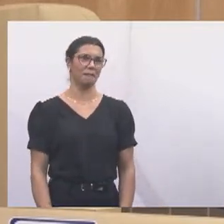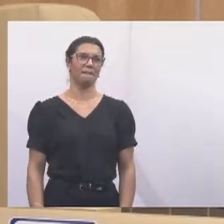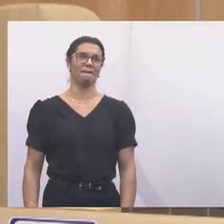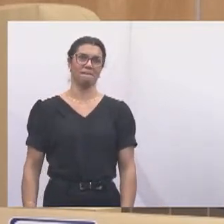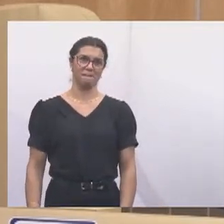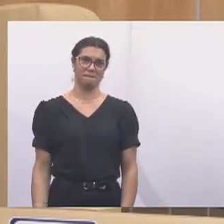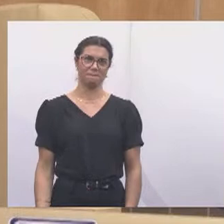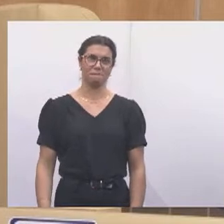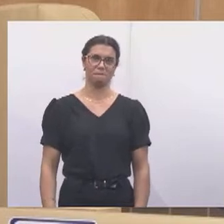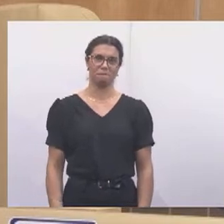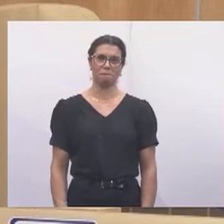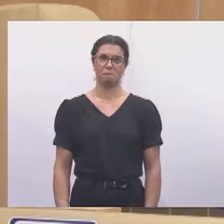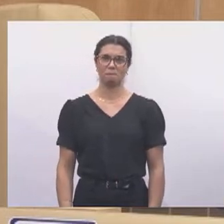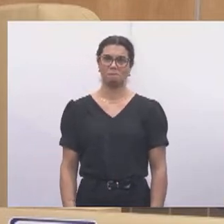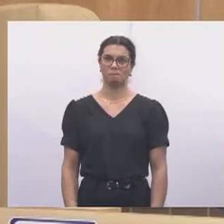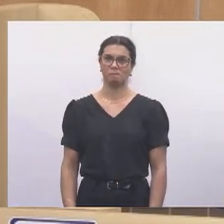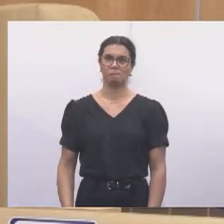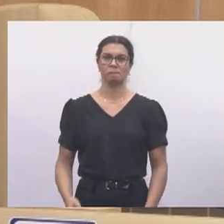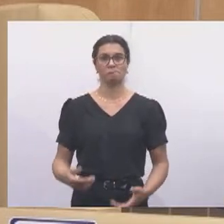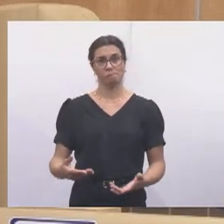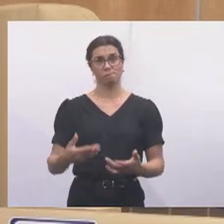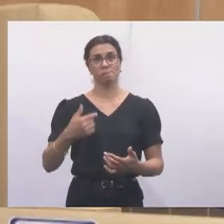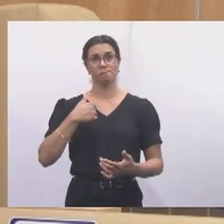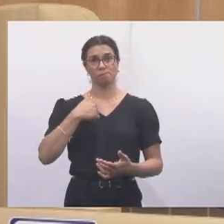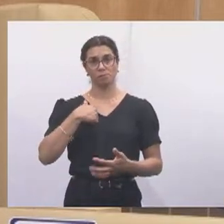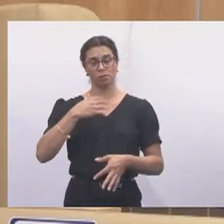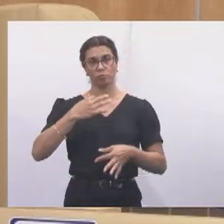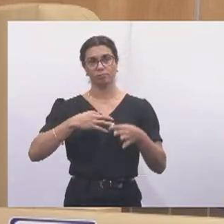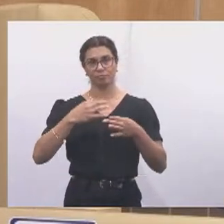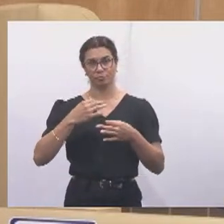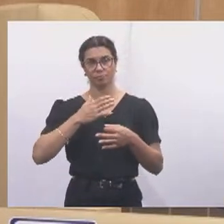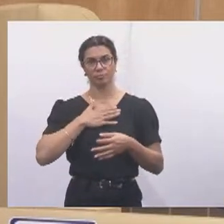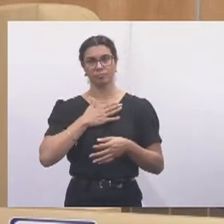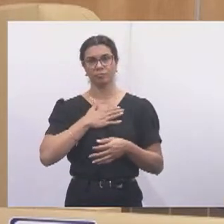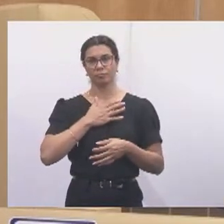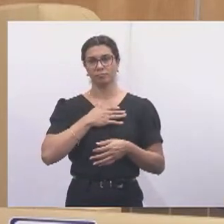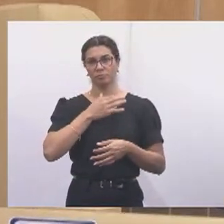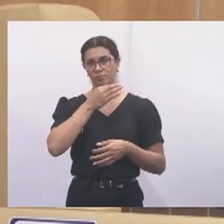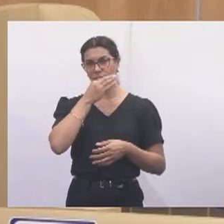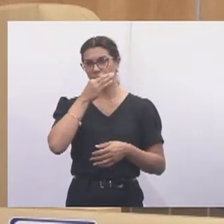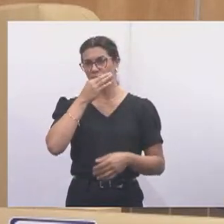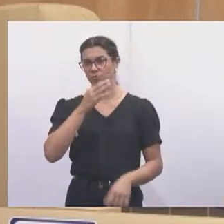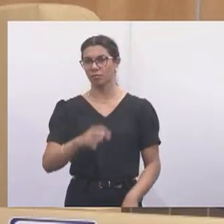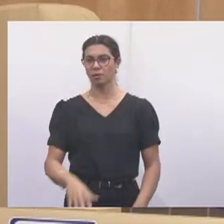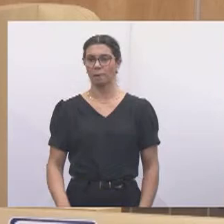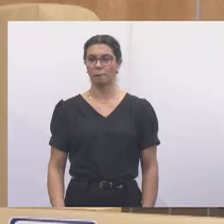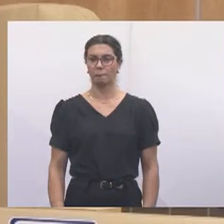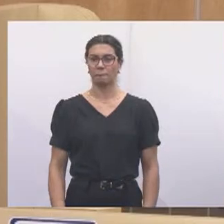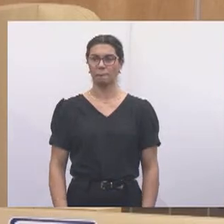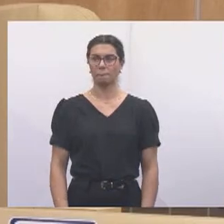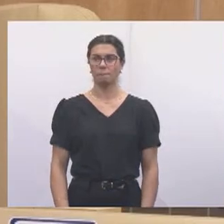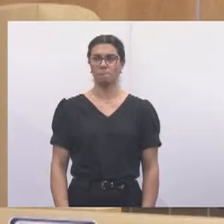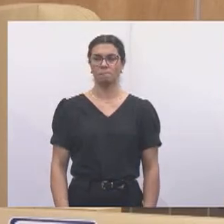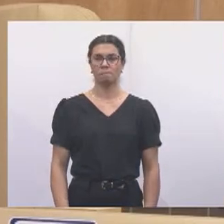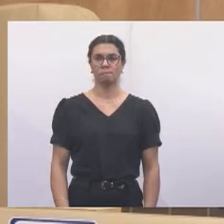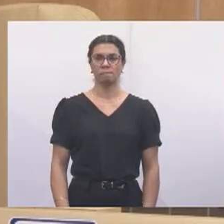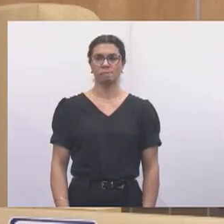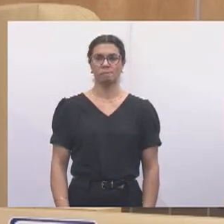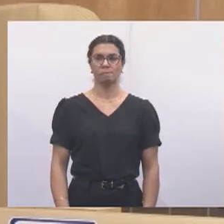do meu feitio falar aqui o nome de ninguém, eu só estou me justificando, pois não. Viu, nobre vereador, é o